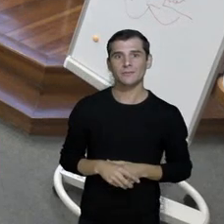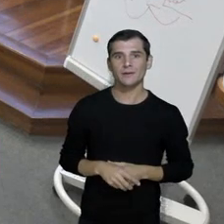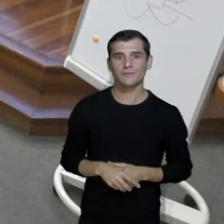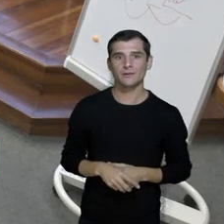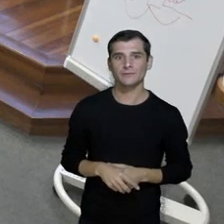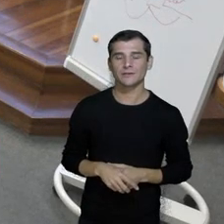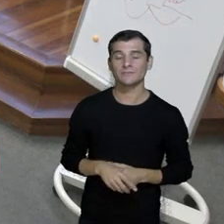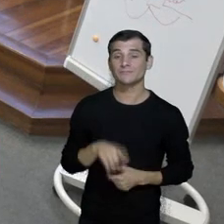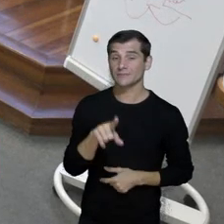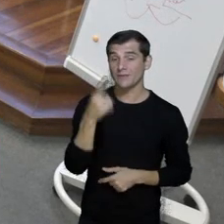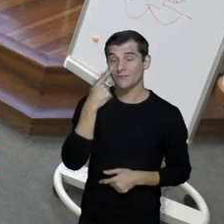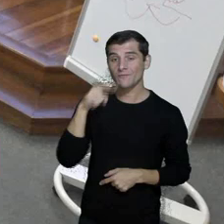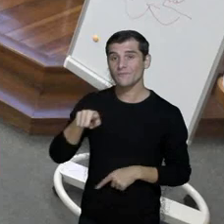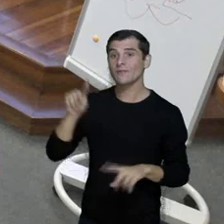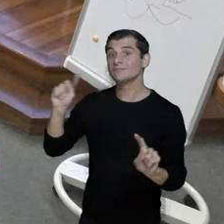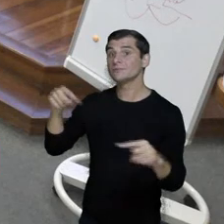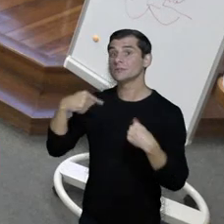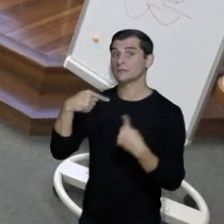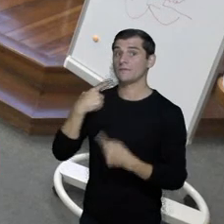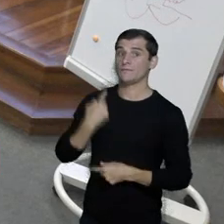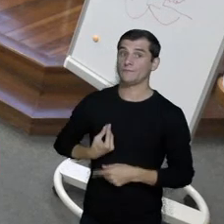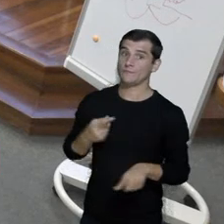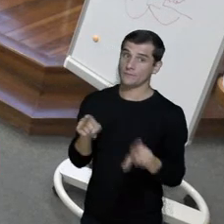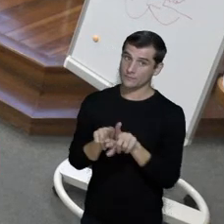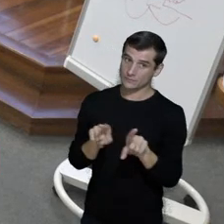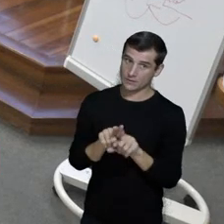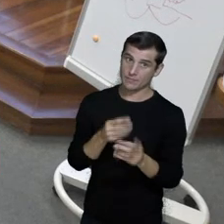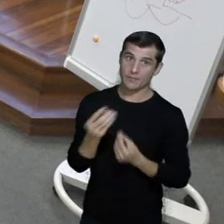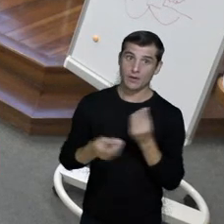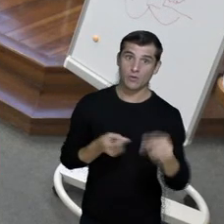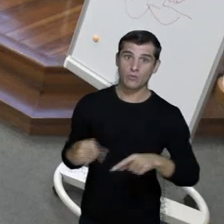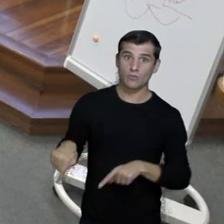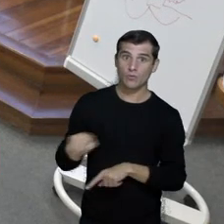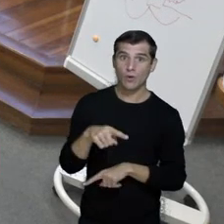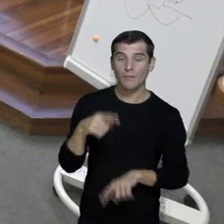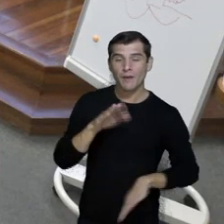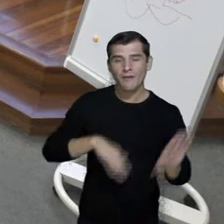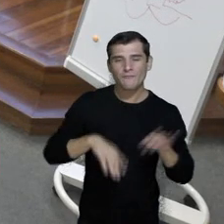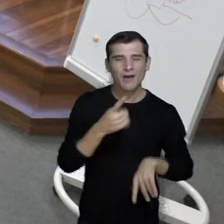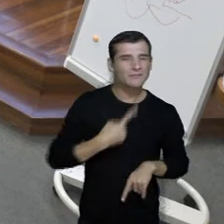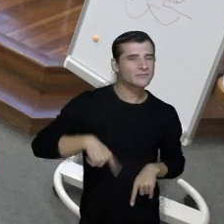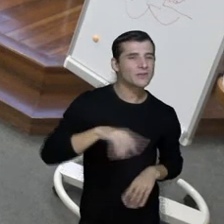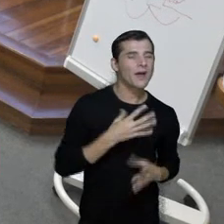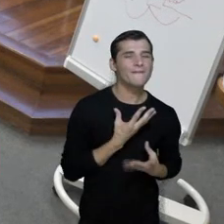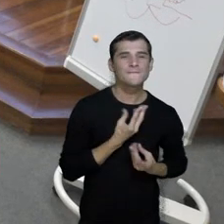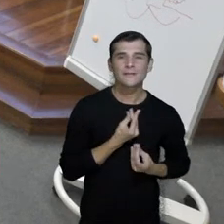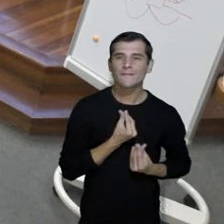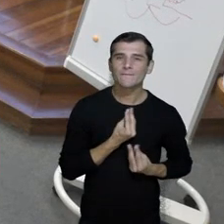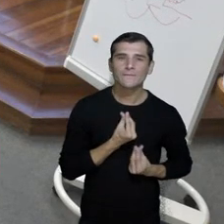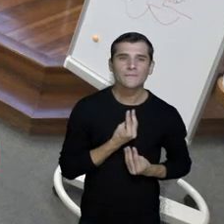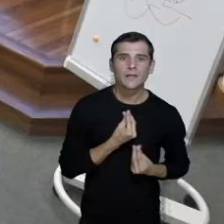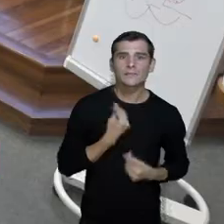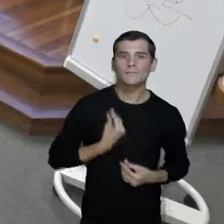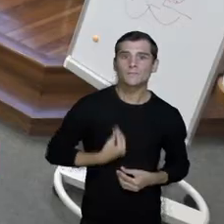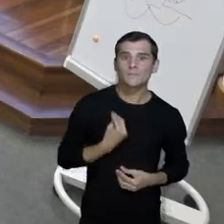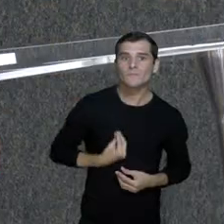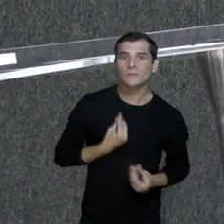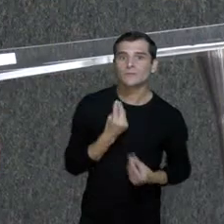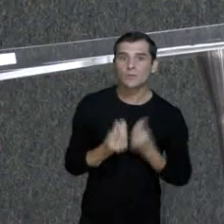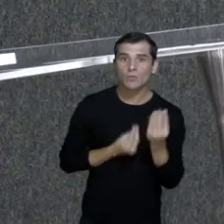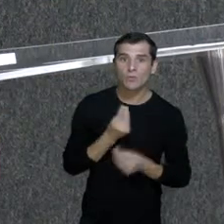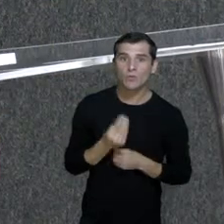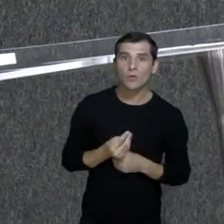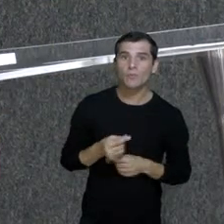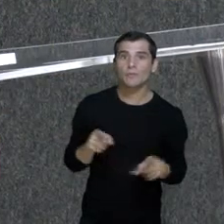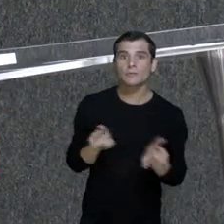ISO aqui não tava programado nada o no feeling às vezes eu sinto ao longo desses anos eh e e